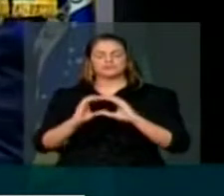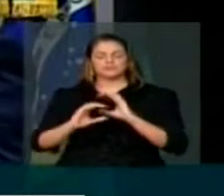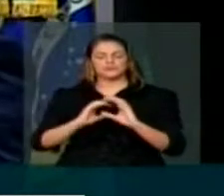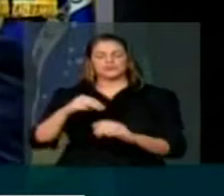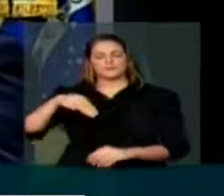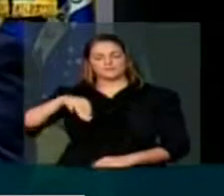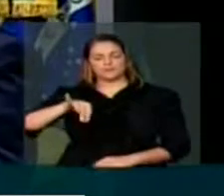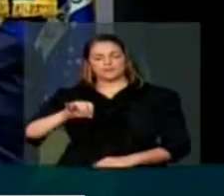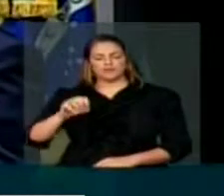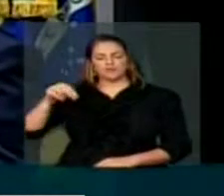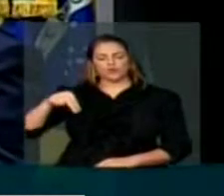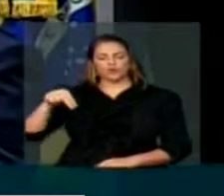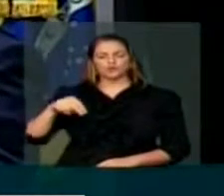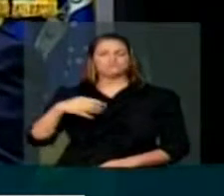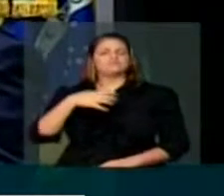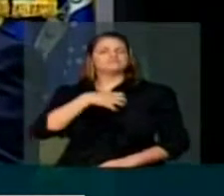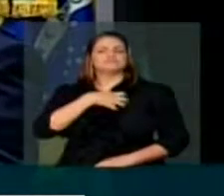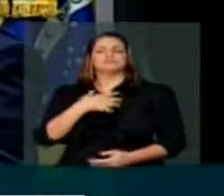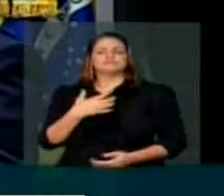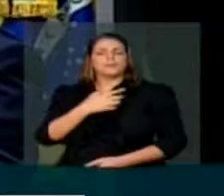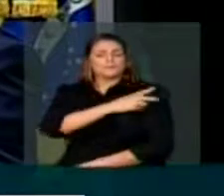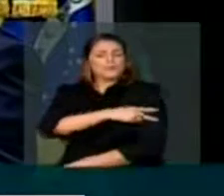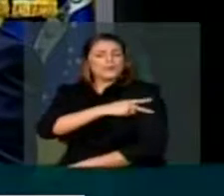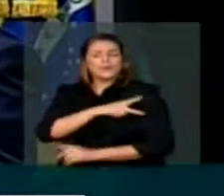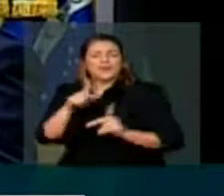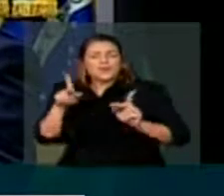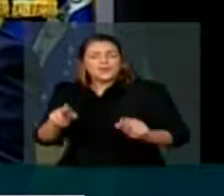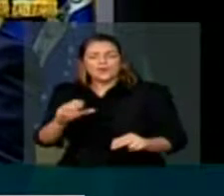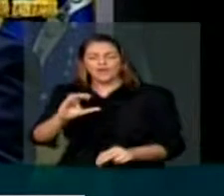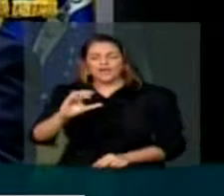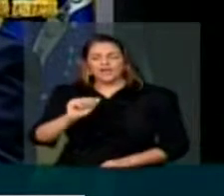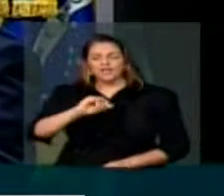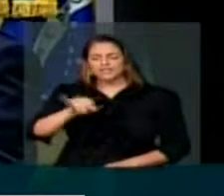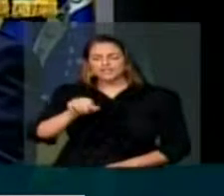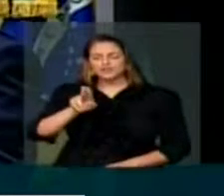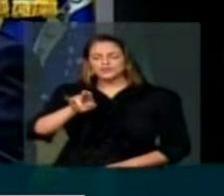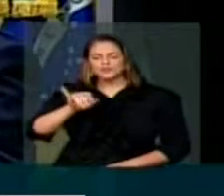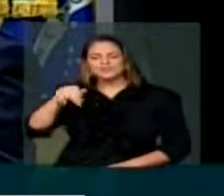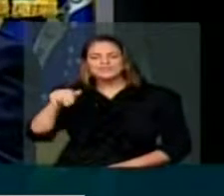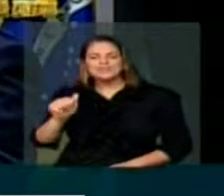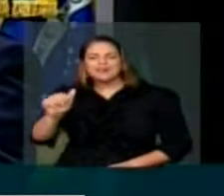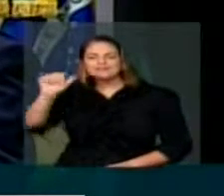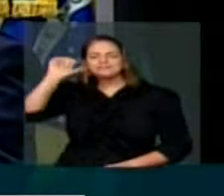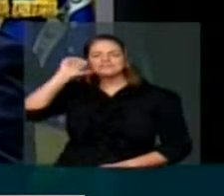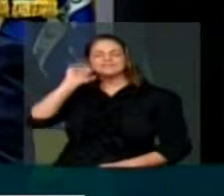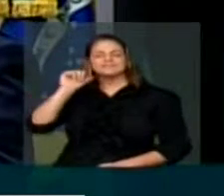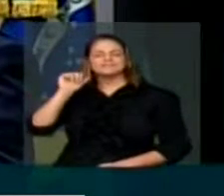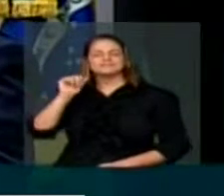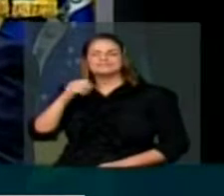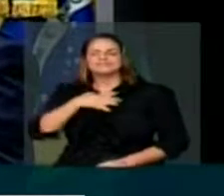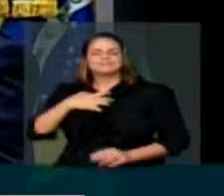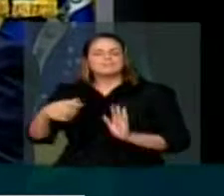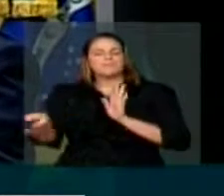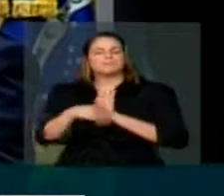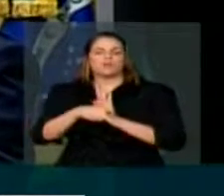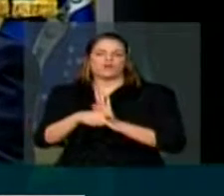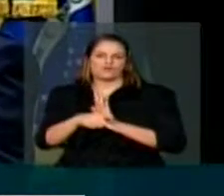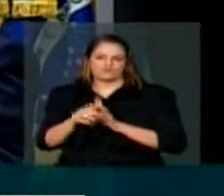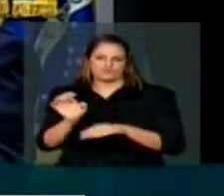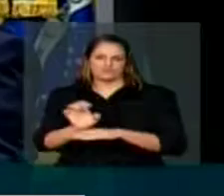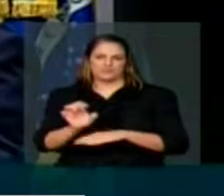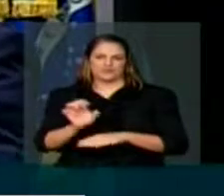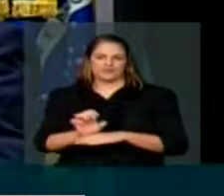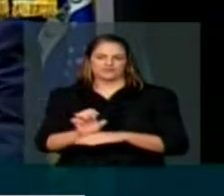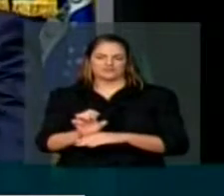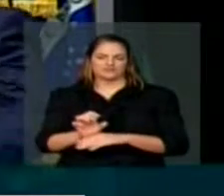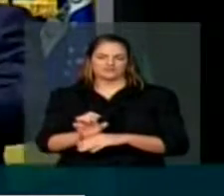estado do Piauí é como nossa cajuína que está sendo servida, é um patrimônio. E nós já